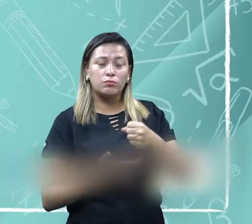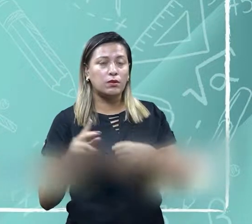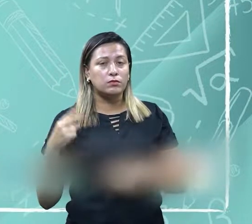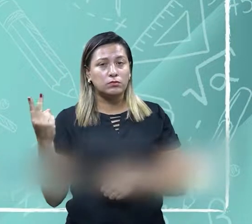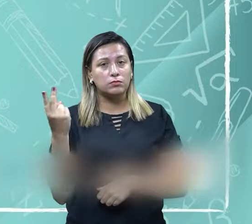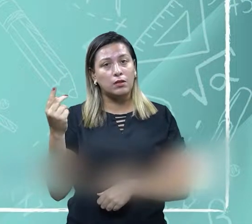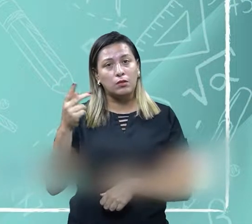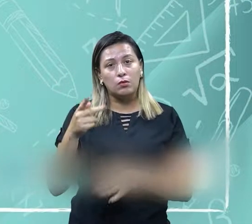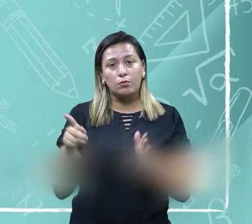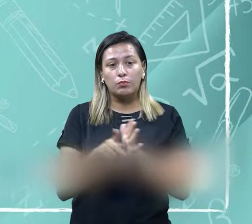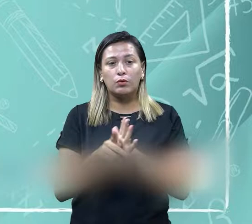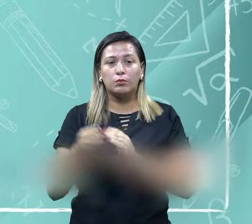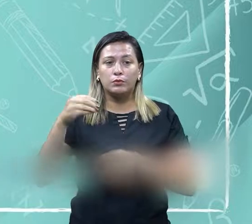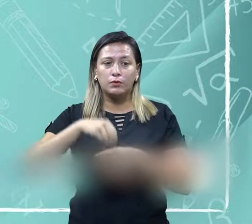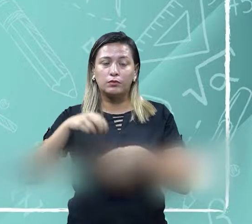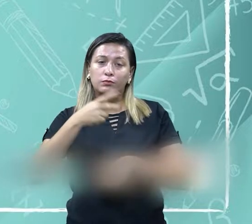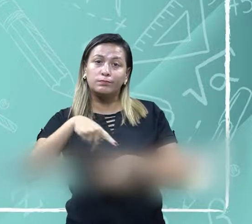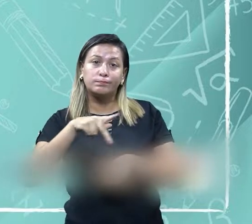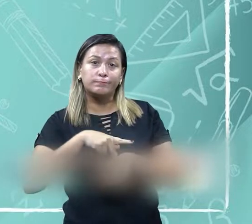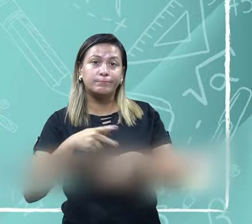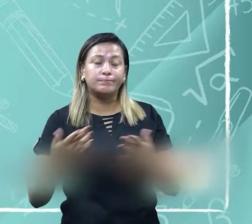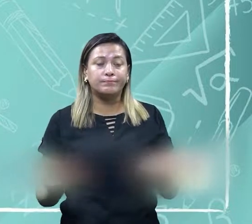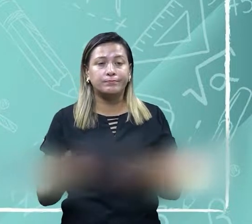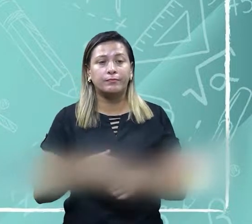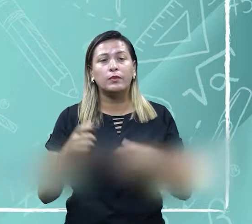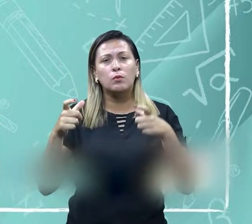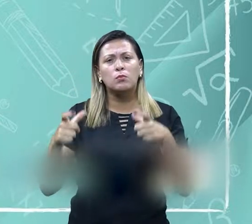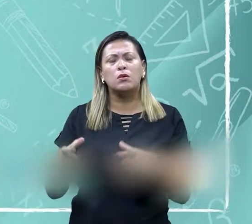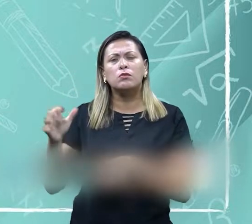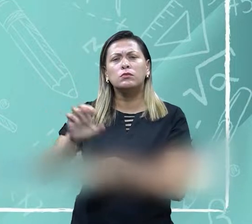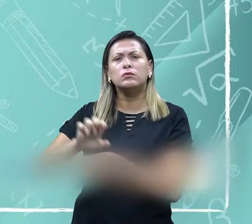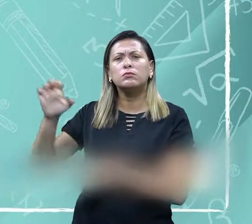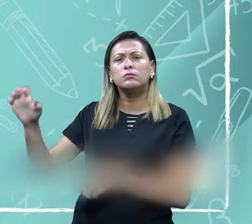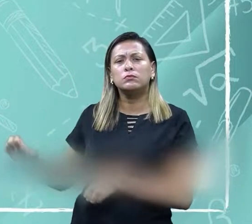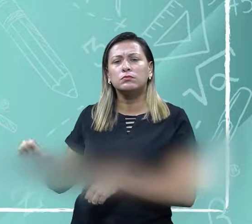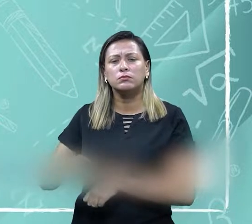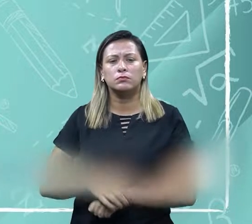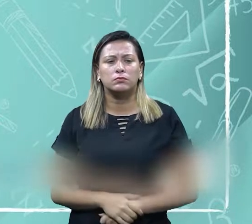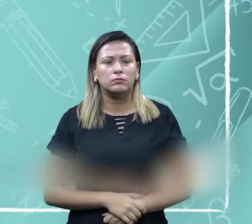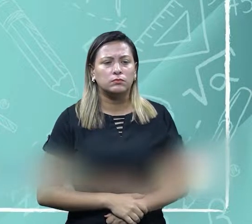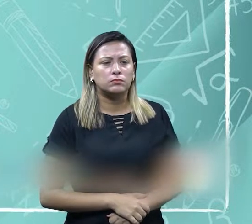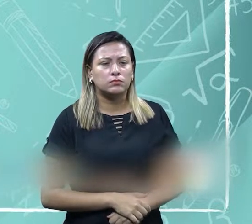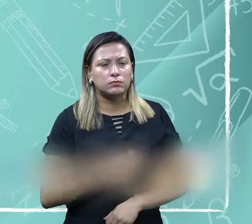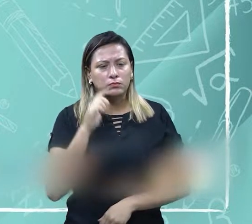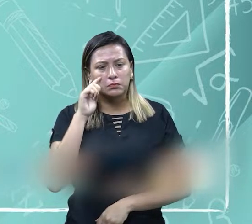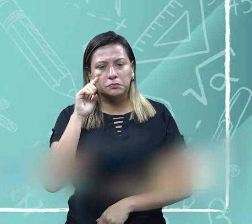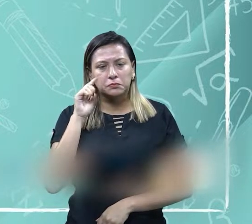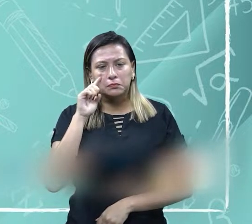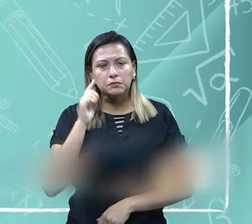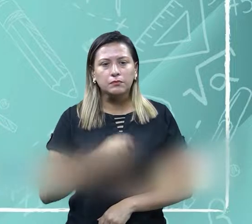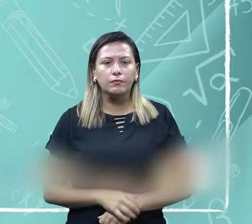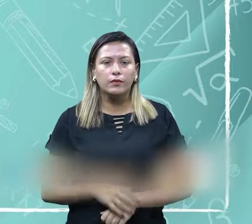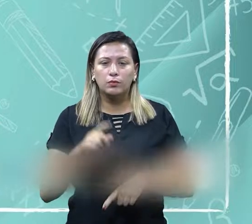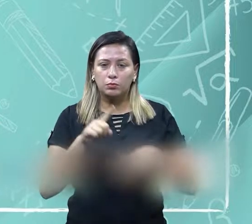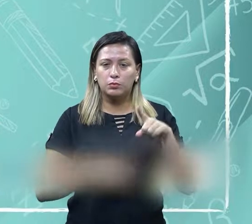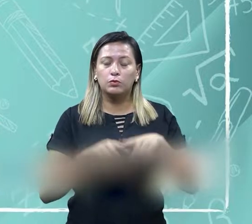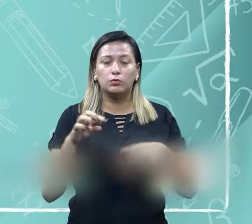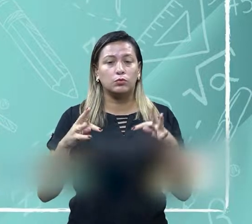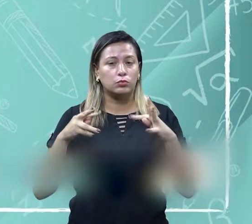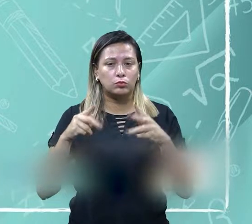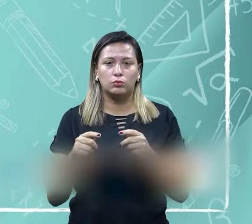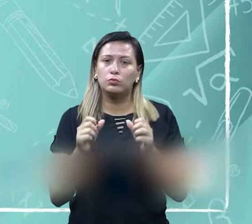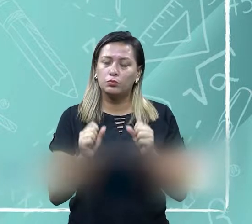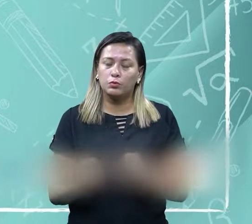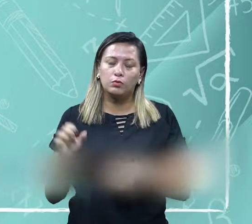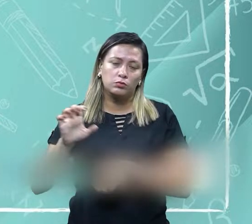Agora, para onde nós queremos exportar? Embora todo produto ele seja um objeto de exportação, né?